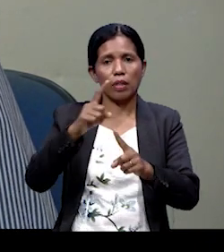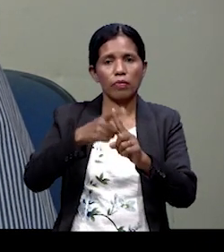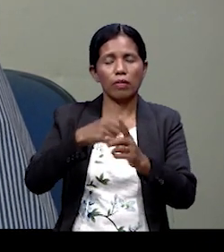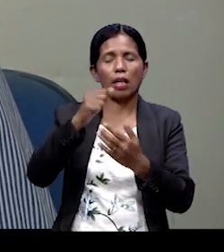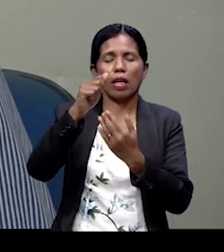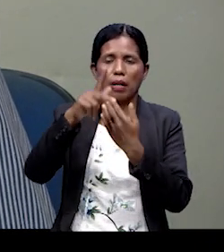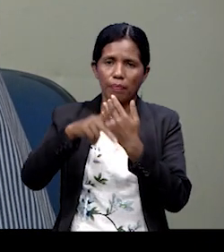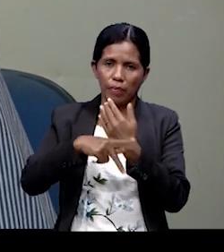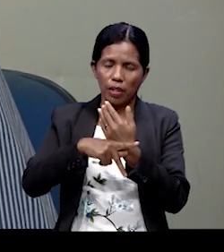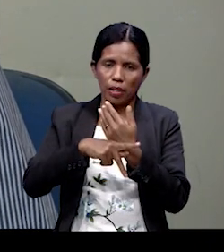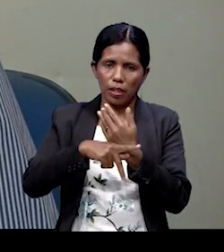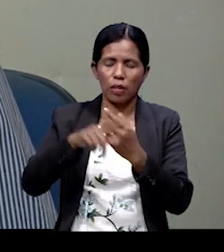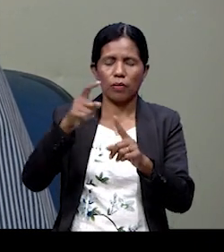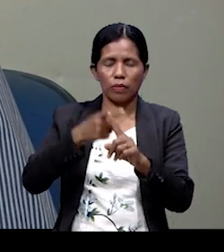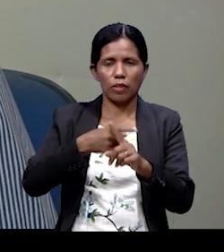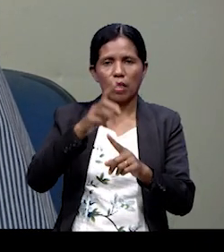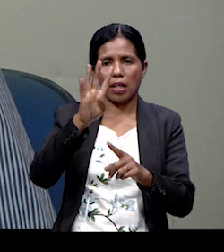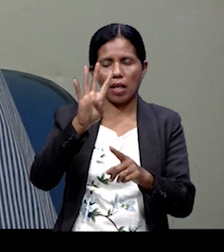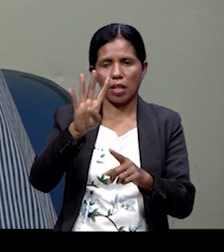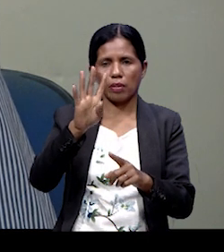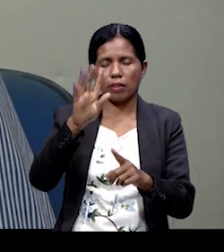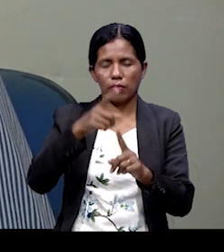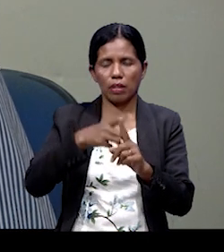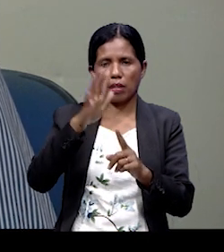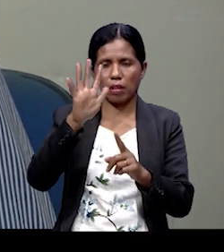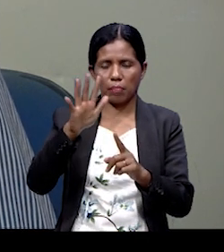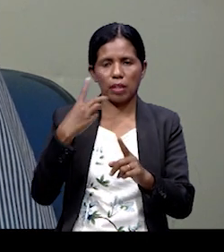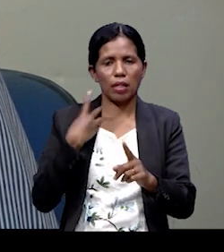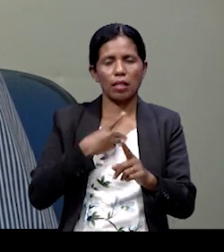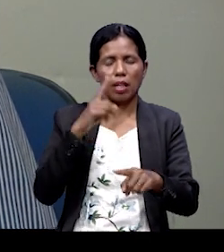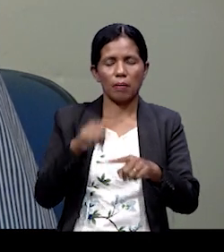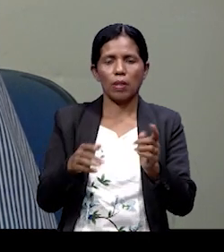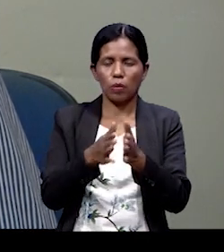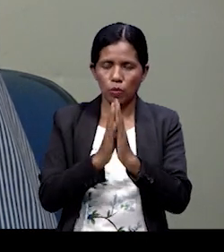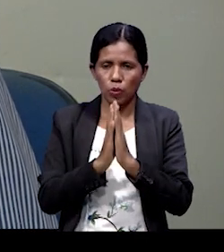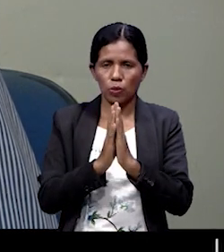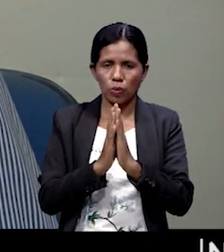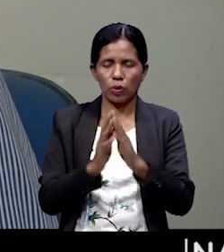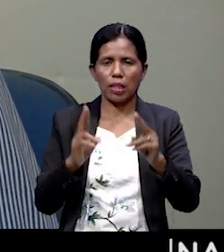fulan lima ano e tem a bele exigir demais a lá-lhe-o tamba bahira